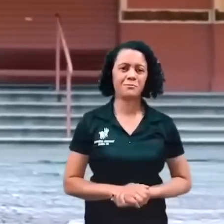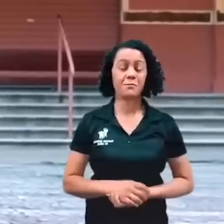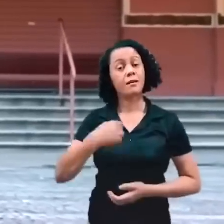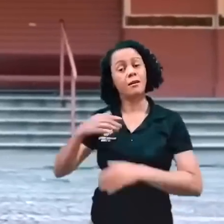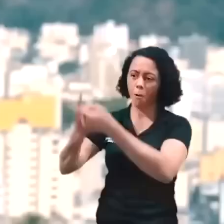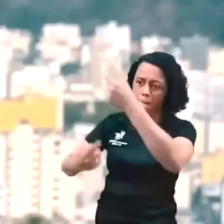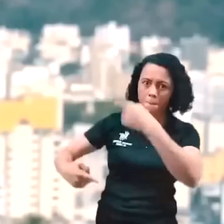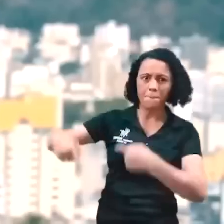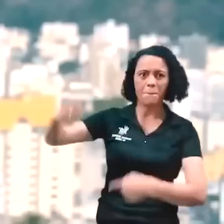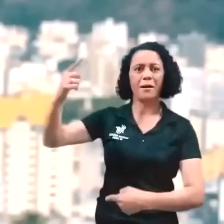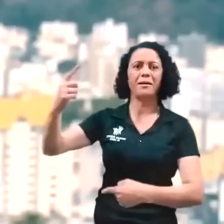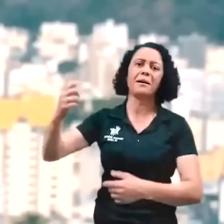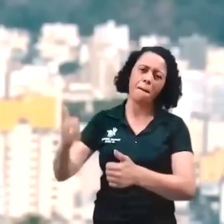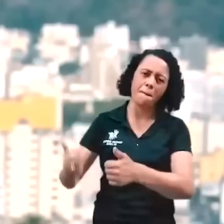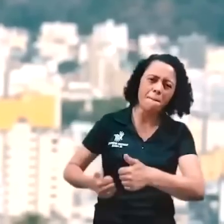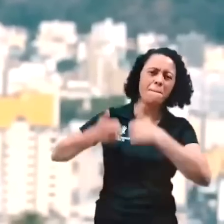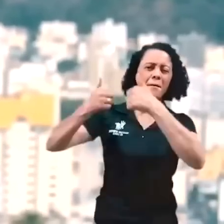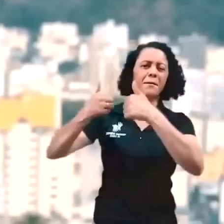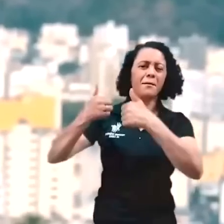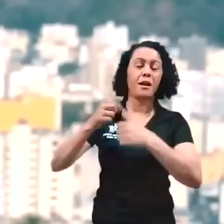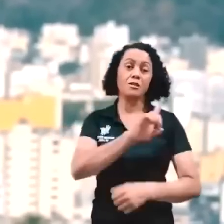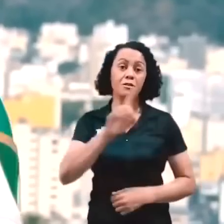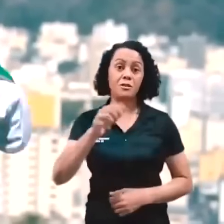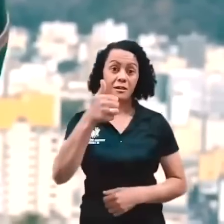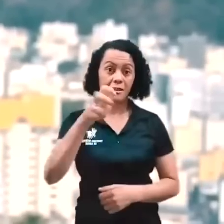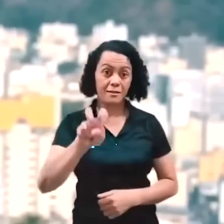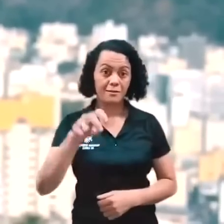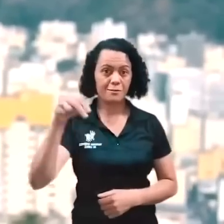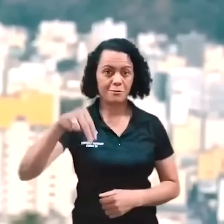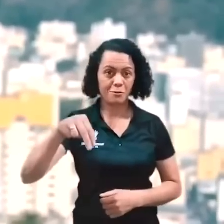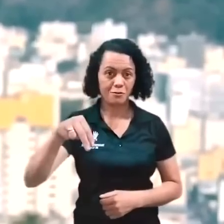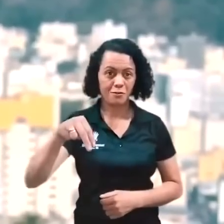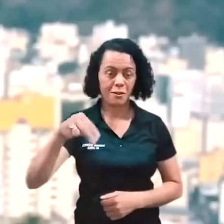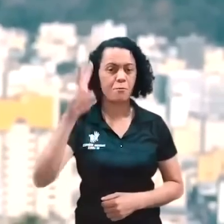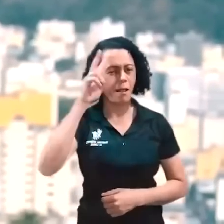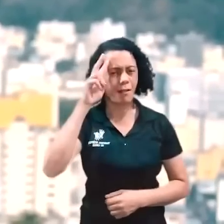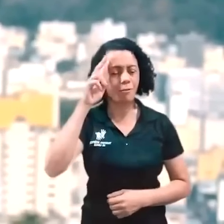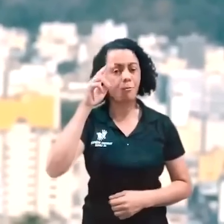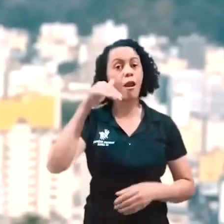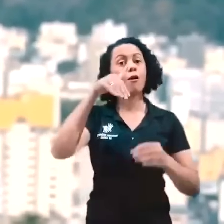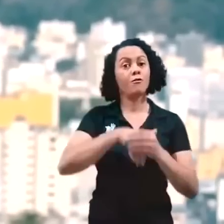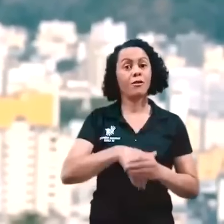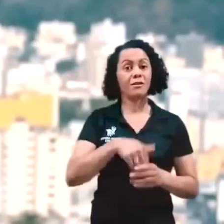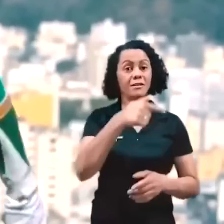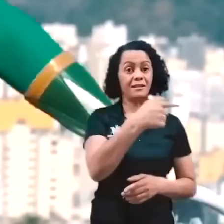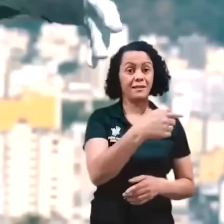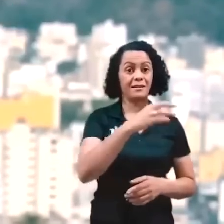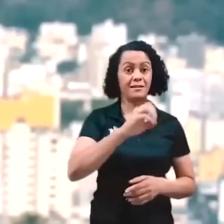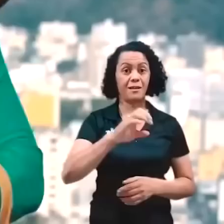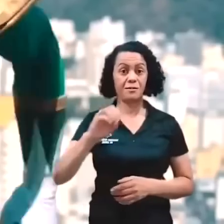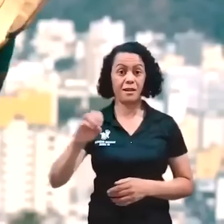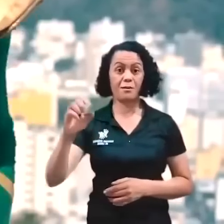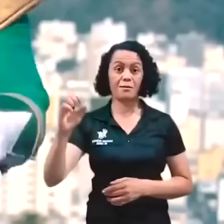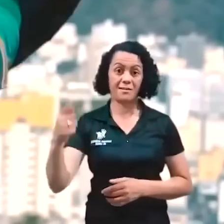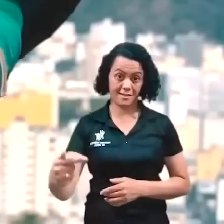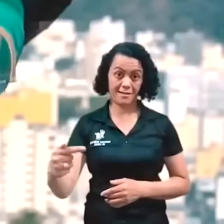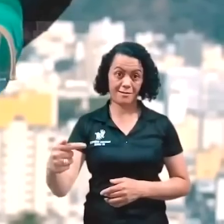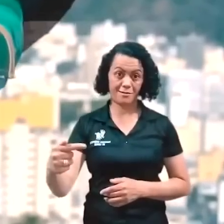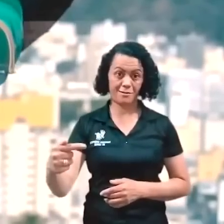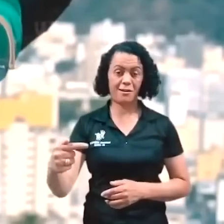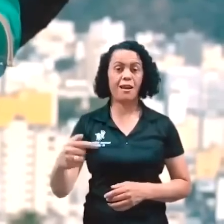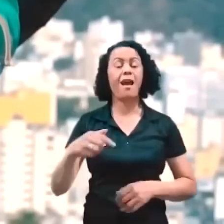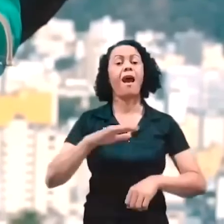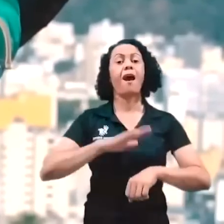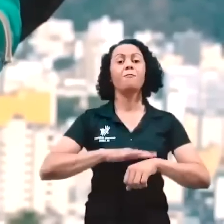não. No dia 15 de novembro, não esqueça, vote 70007. É hora de votar.